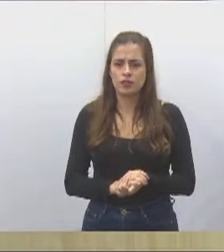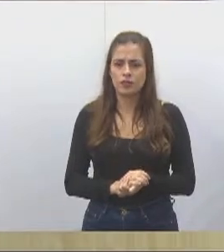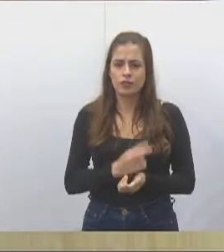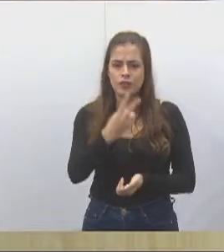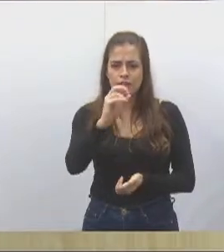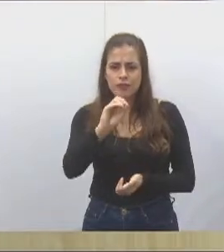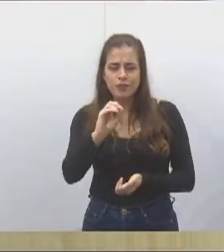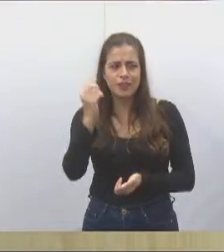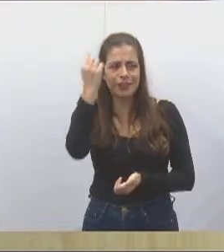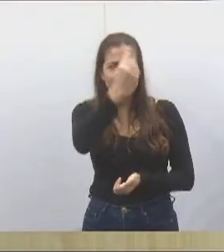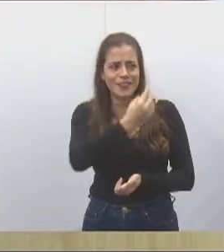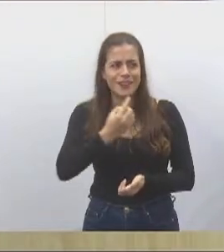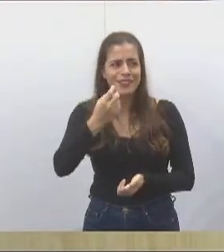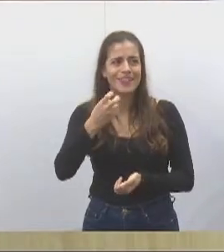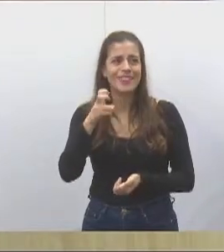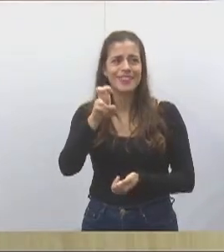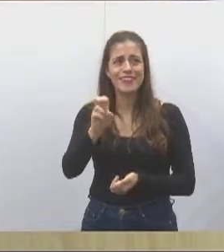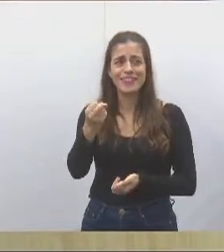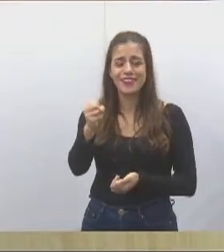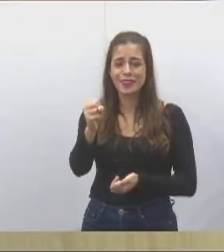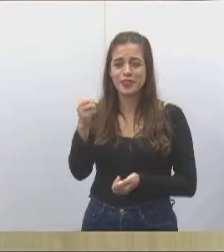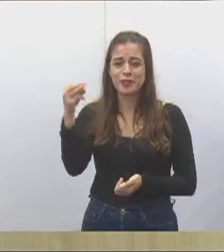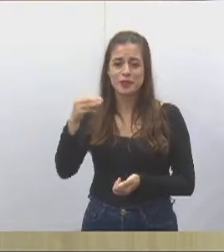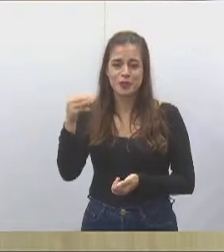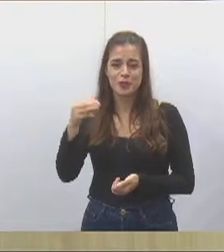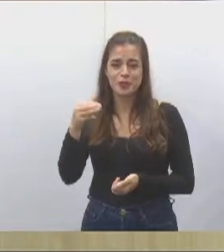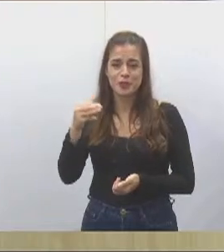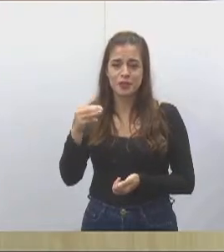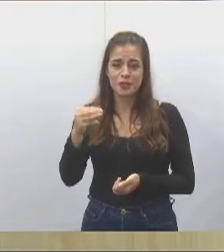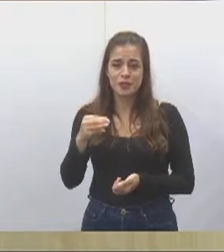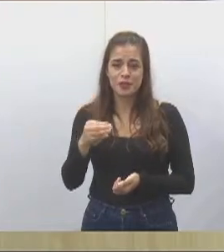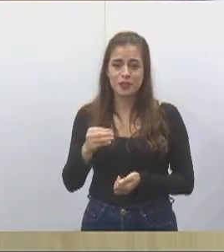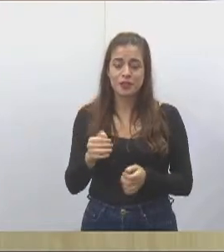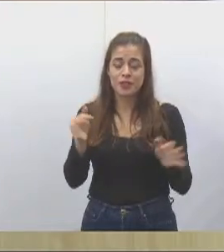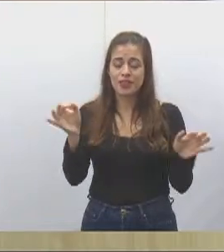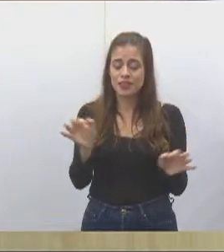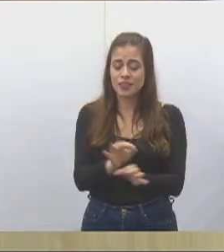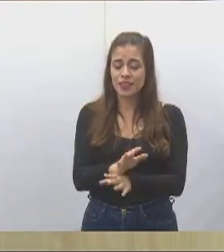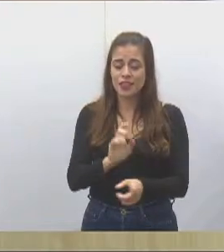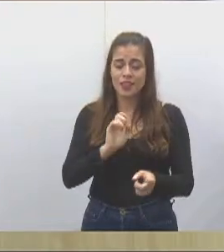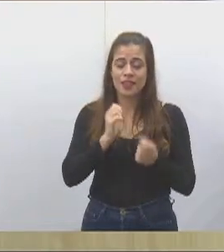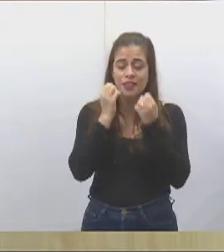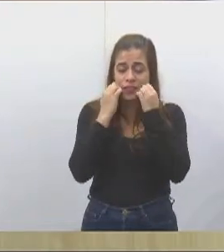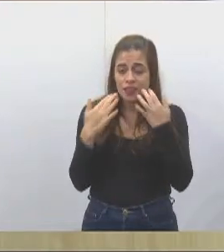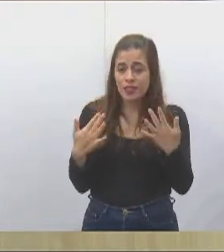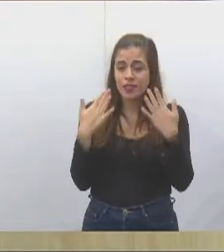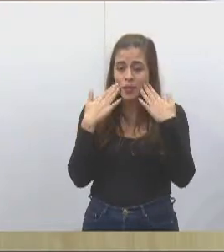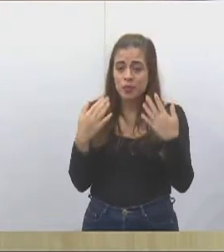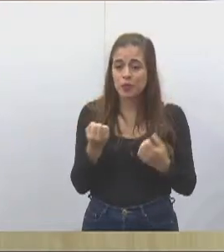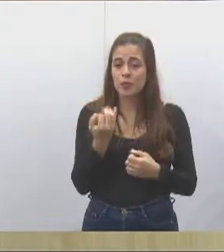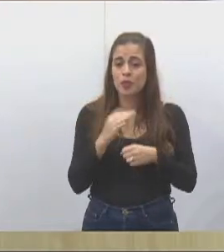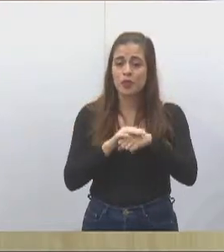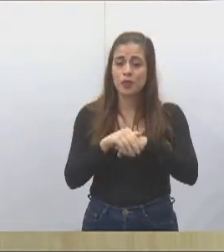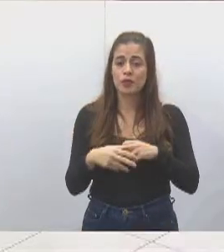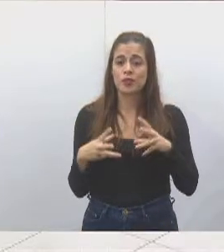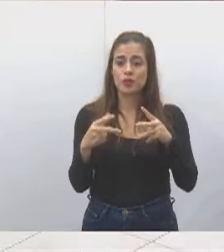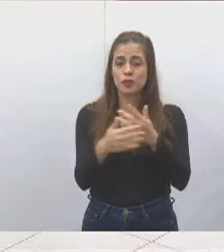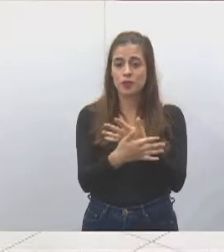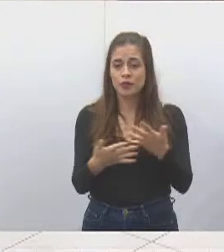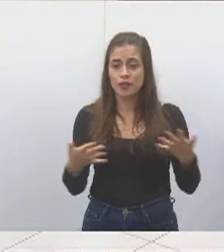20 horas e 58 minutos, eu declaro encerrada a presente audiência pública e boa noite a todos.